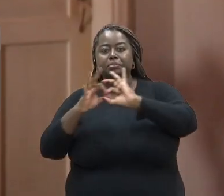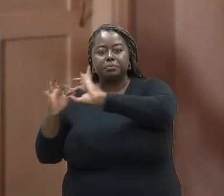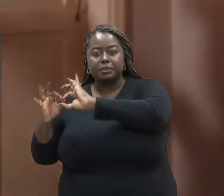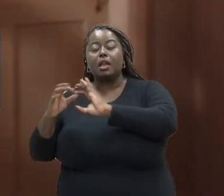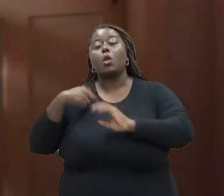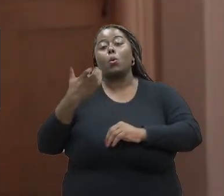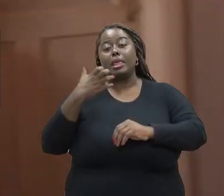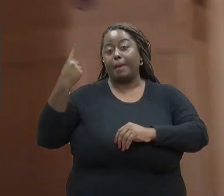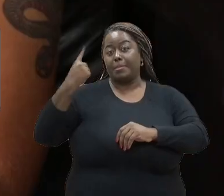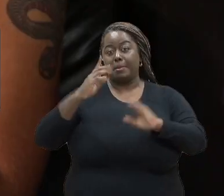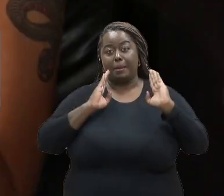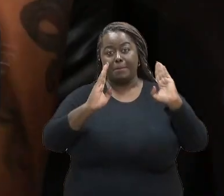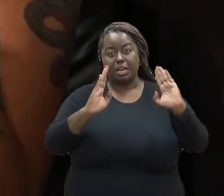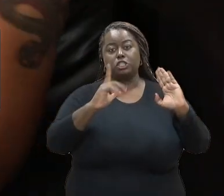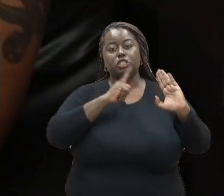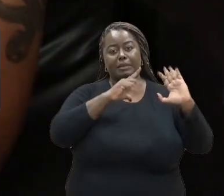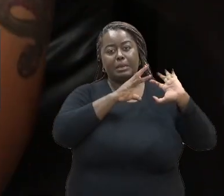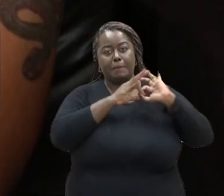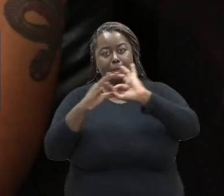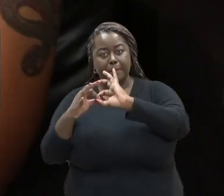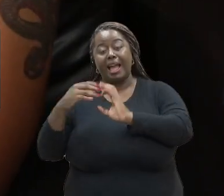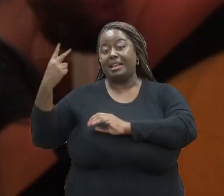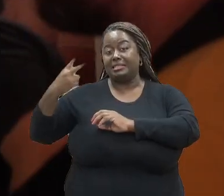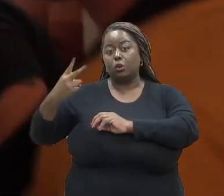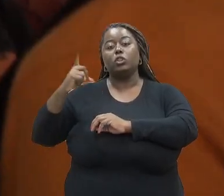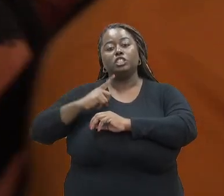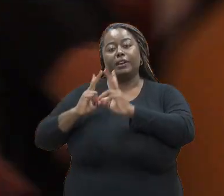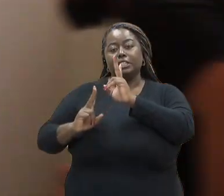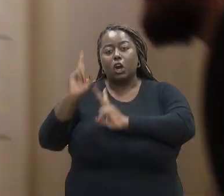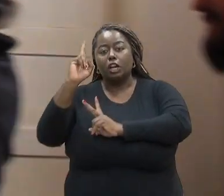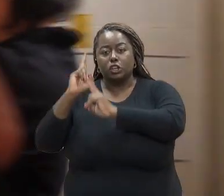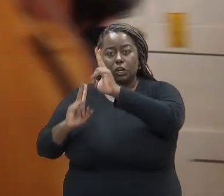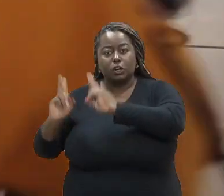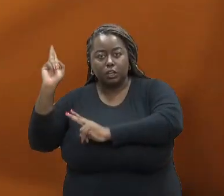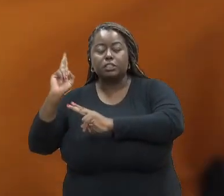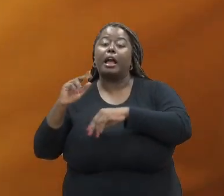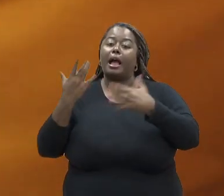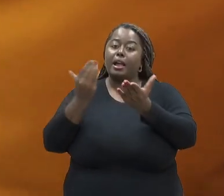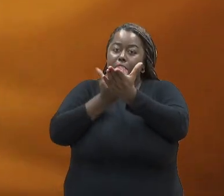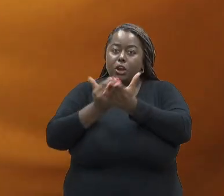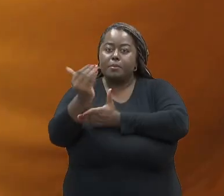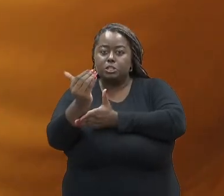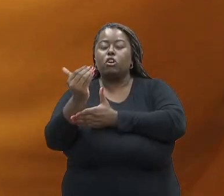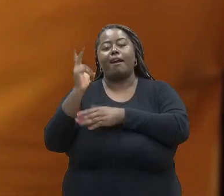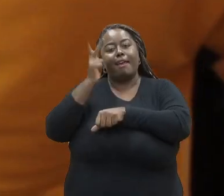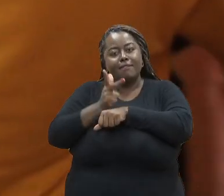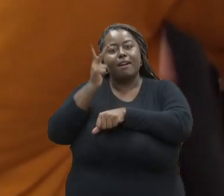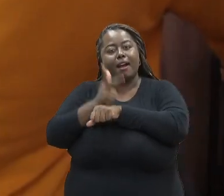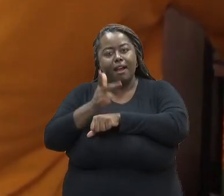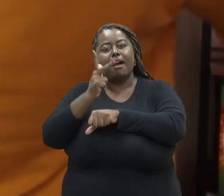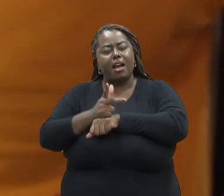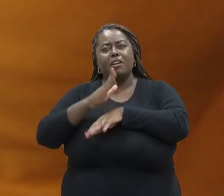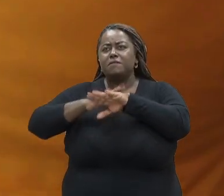ali fosse gravada em plano sequência e a segunda tivesse alguns cortes. Então a gente começou a gravar, acho que aconteceu umas 5 ou